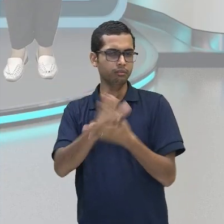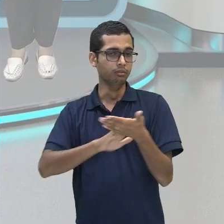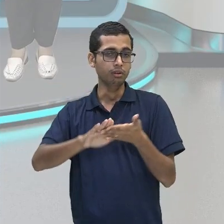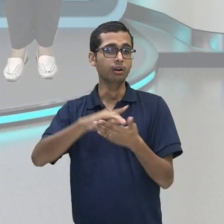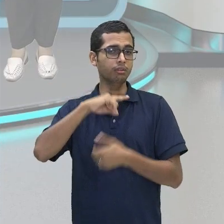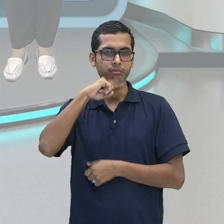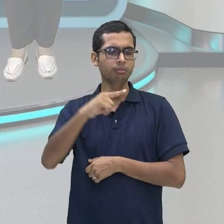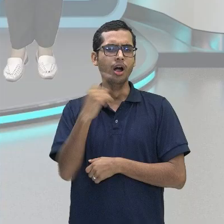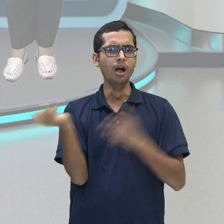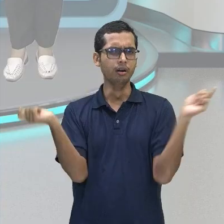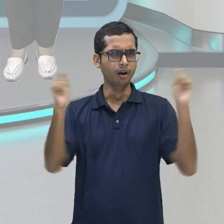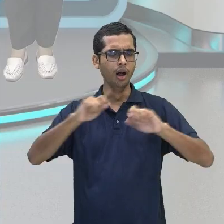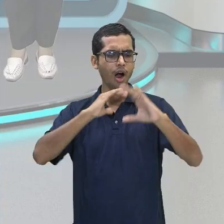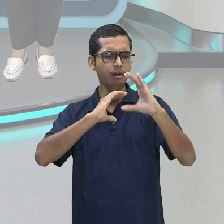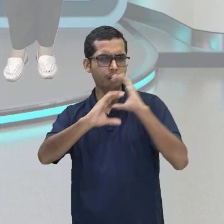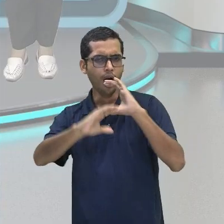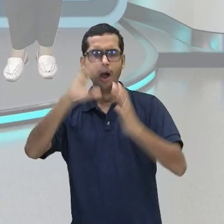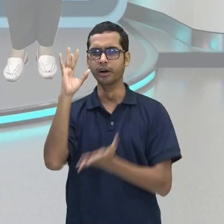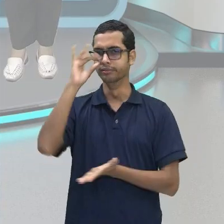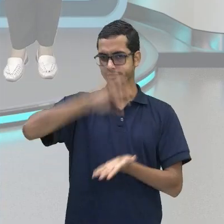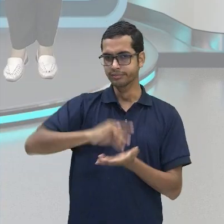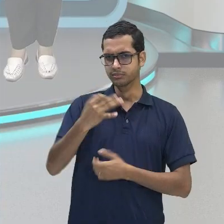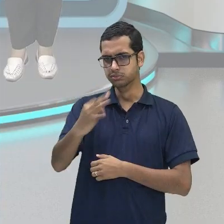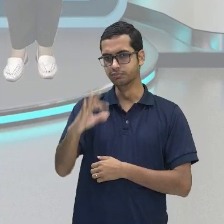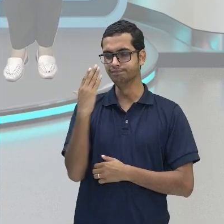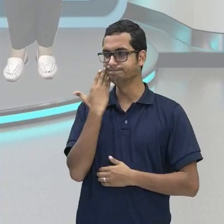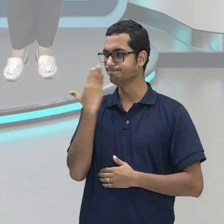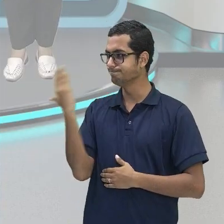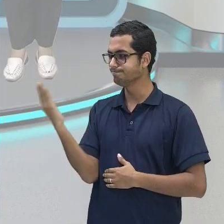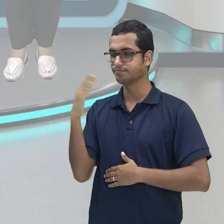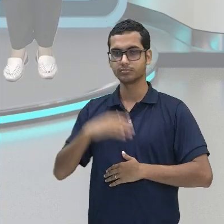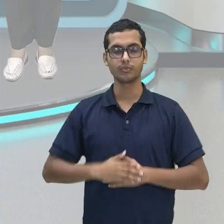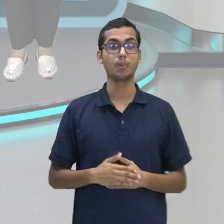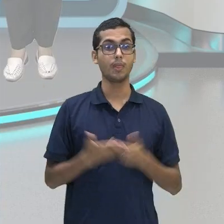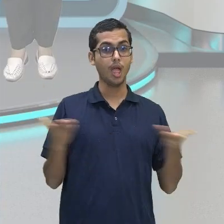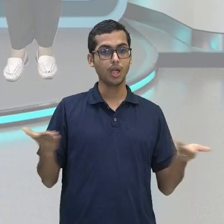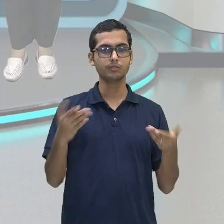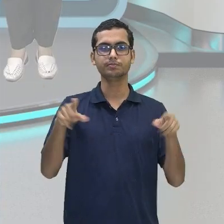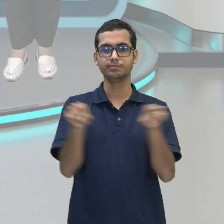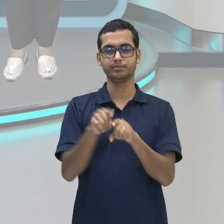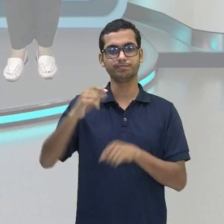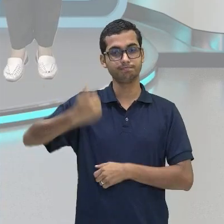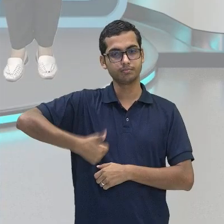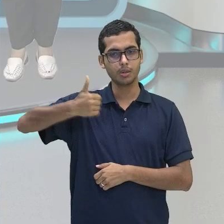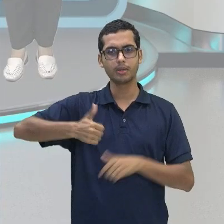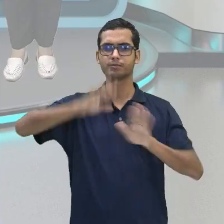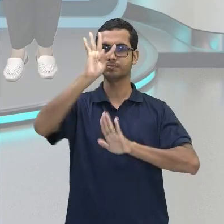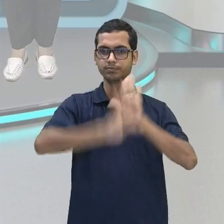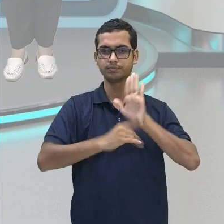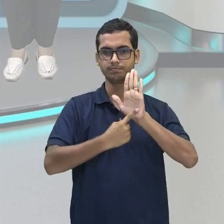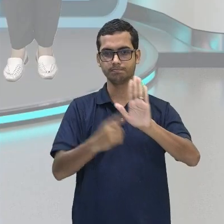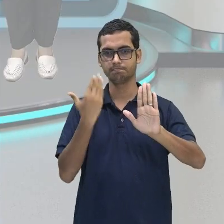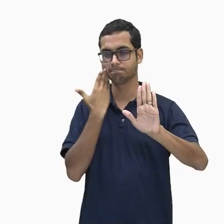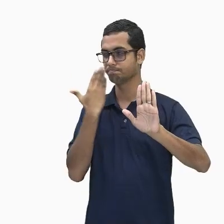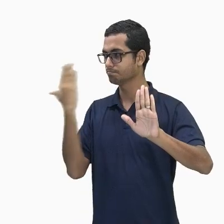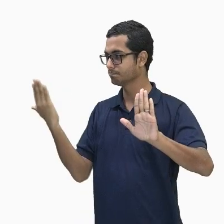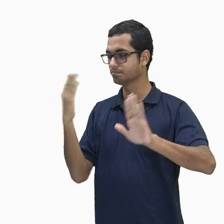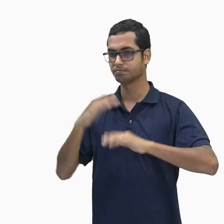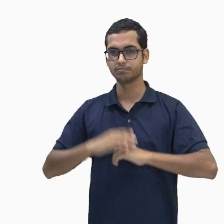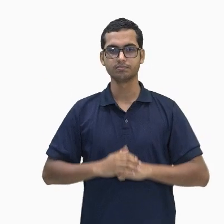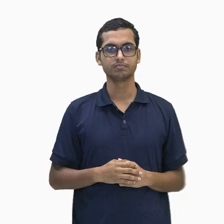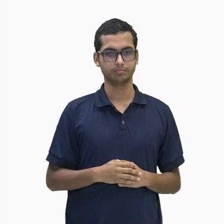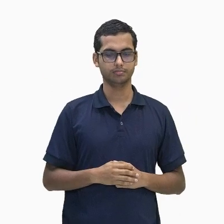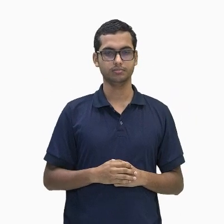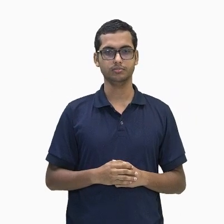certo? E aí, nesse sentido, vamos acompanhar o nosso primeiro texto. Observem que neste nosso primeiro